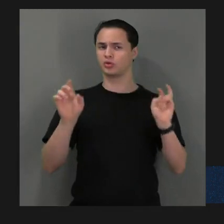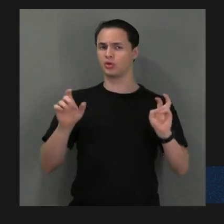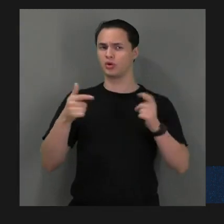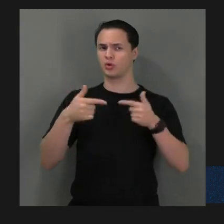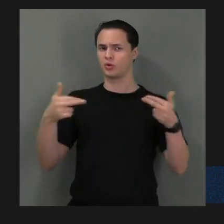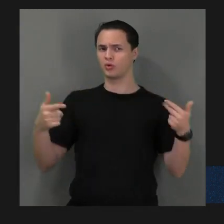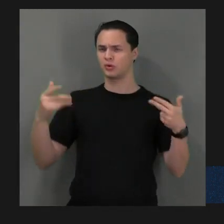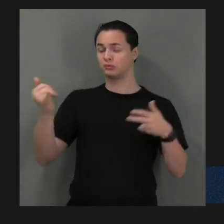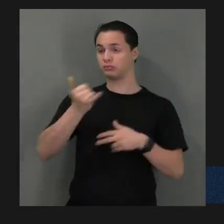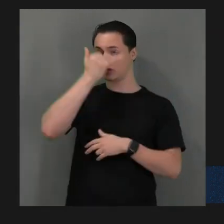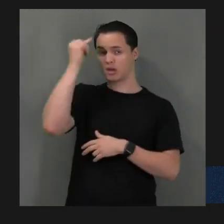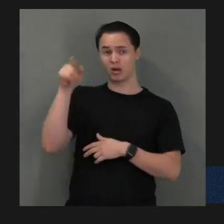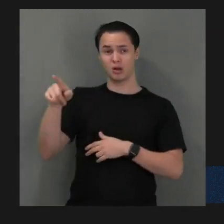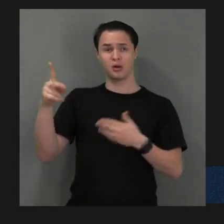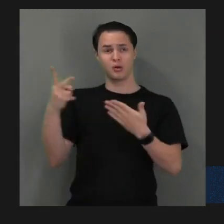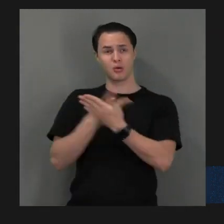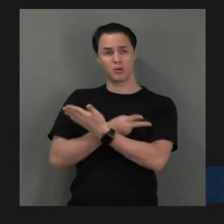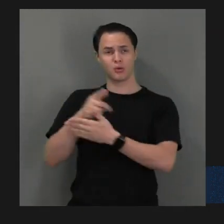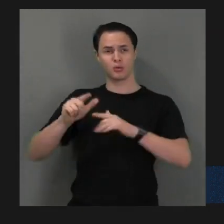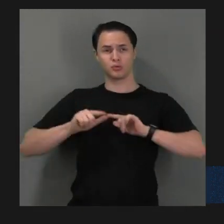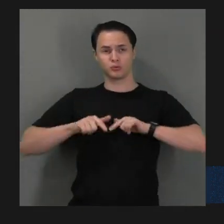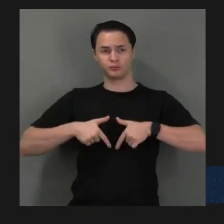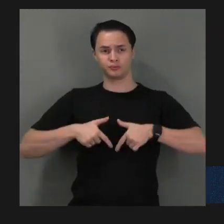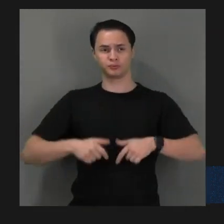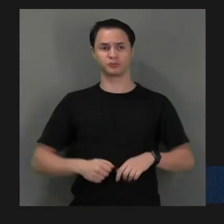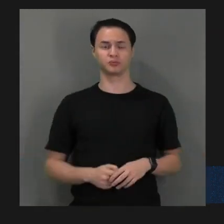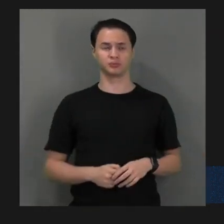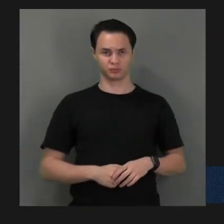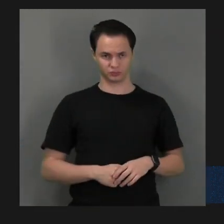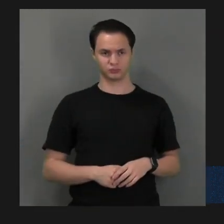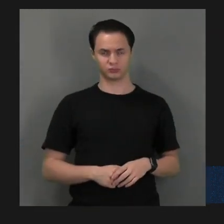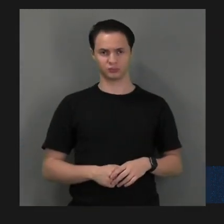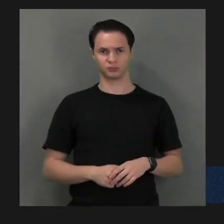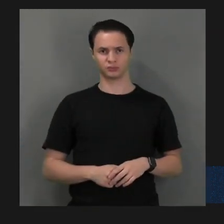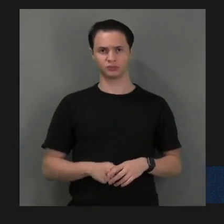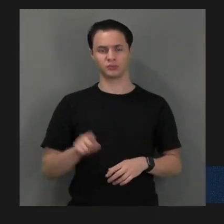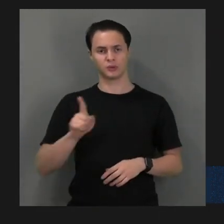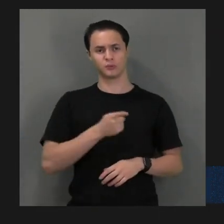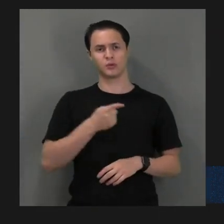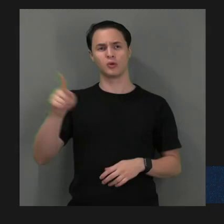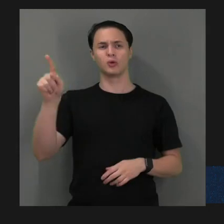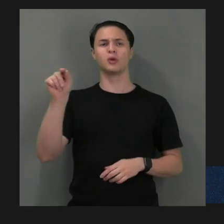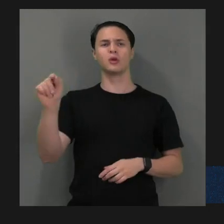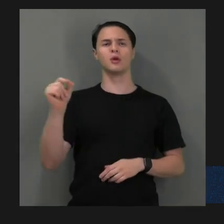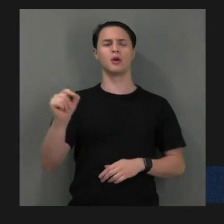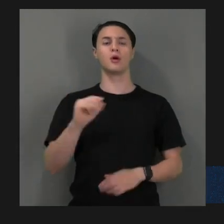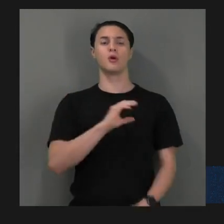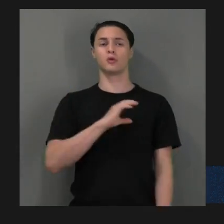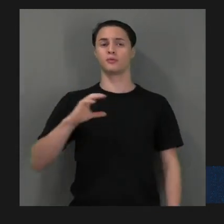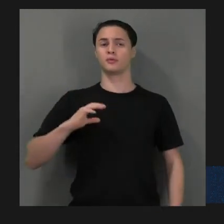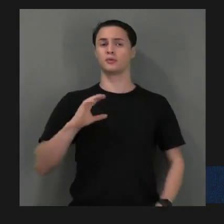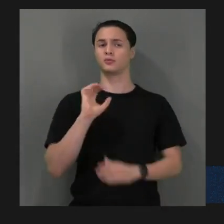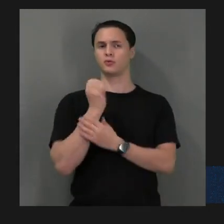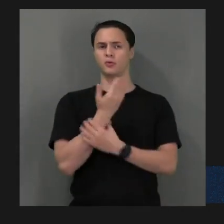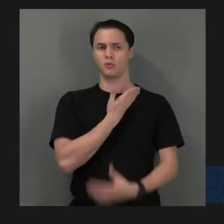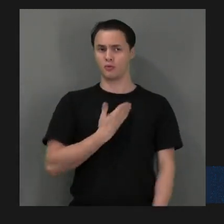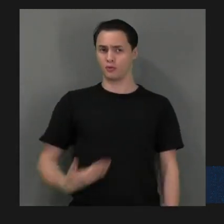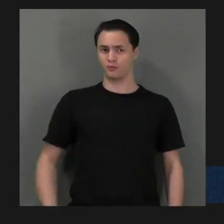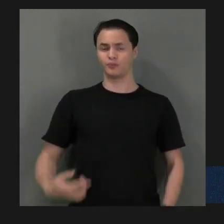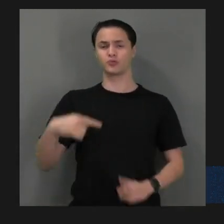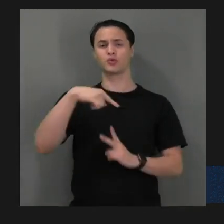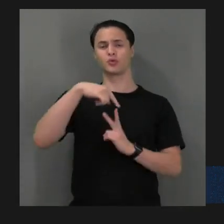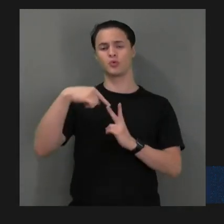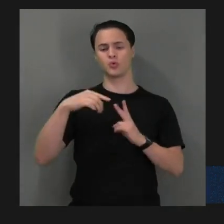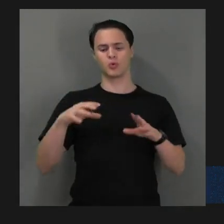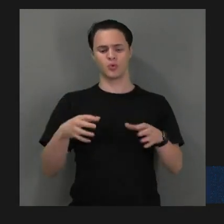atrocidades, barbaridades que estão acontecendo, para ele também vá para a Comissão de Segurança Pública. 2 comissões